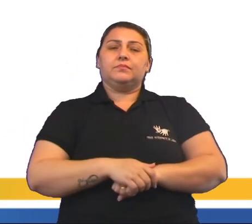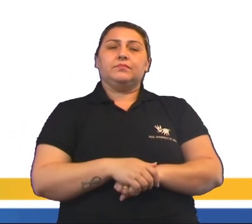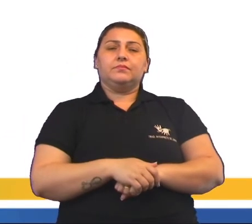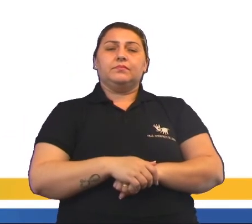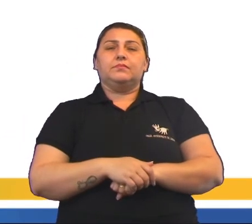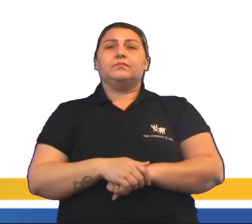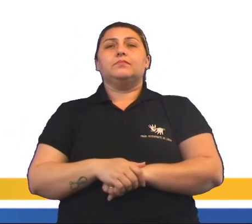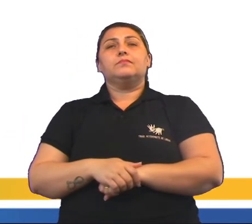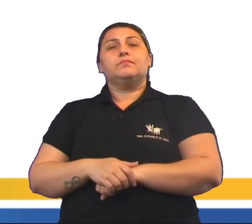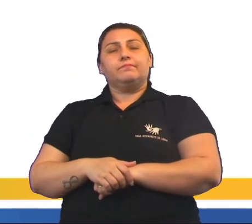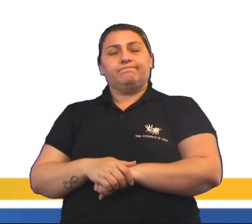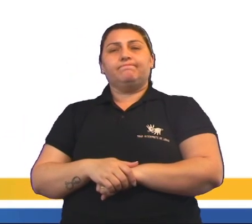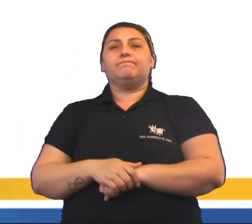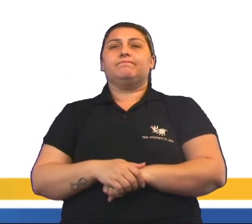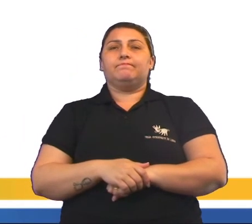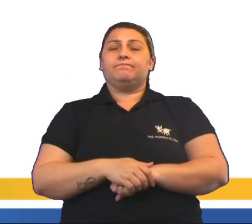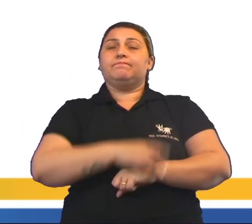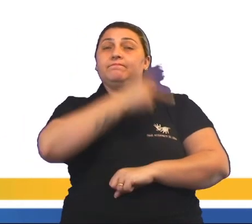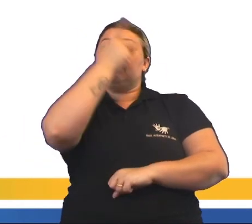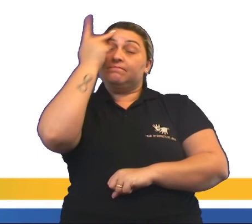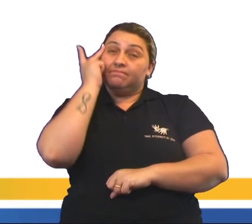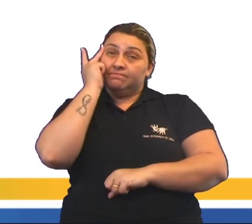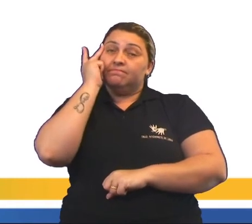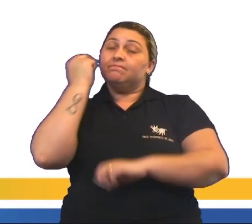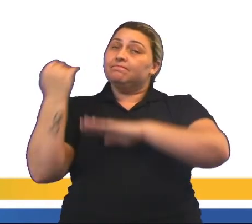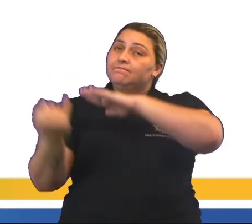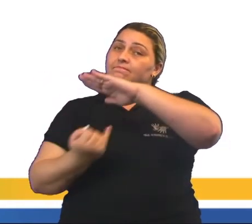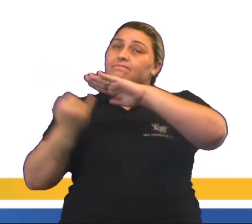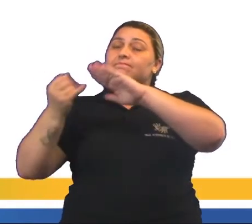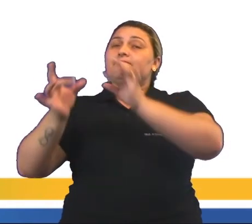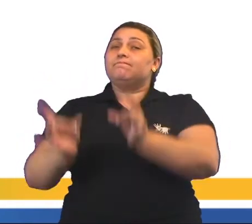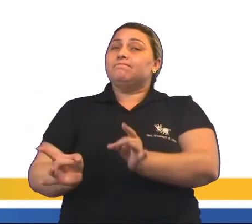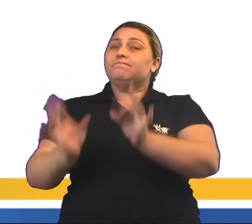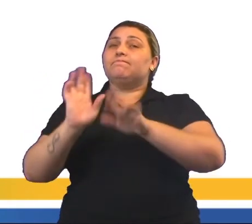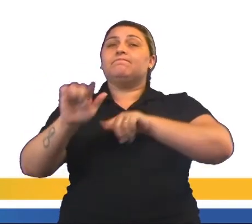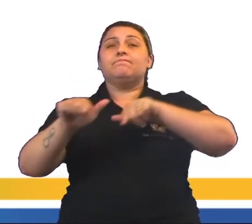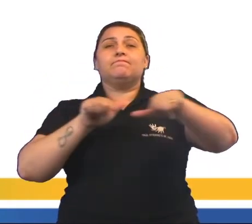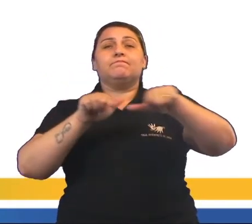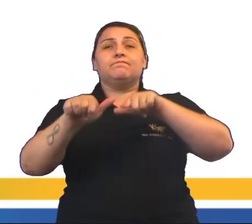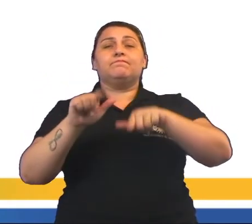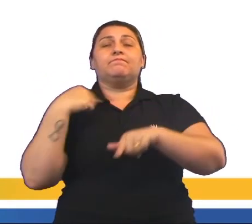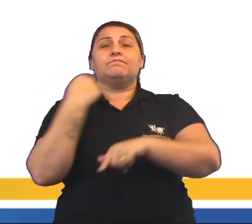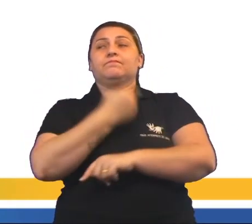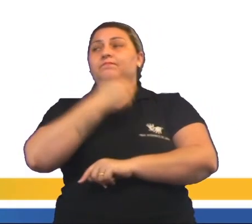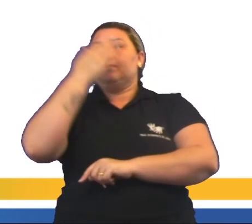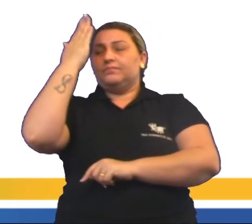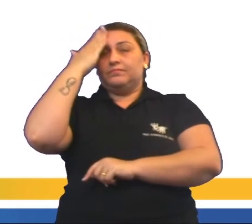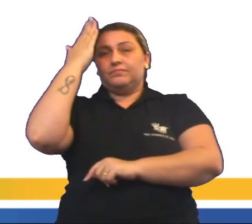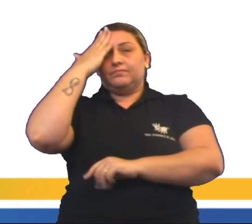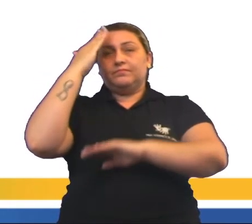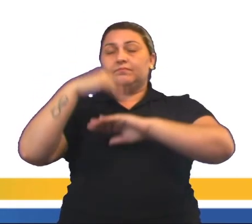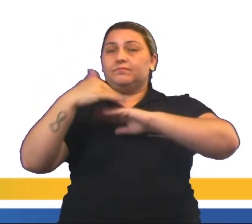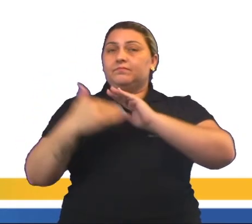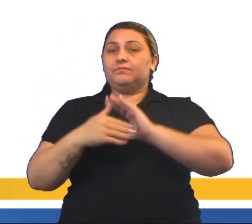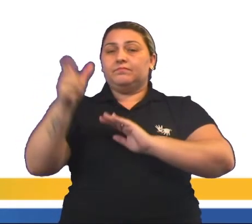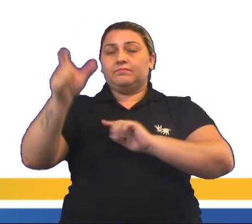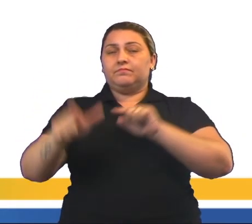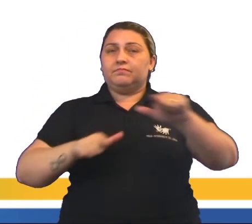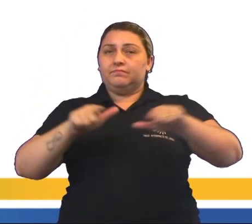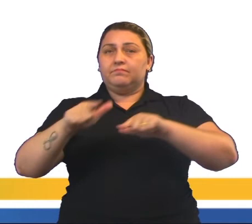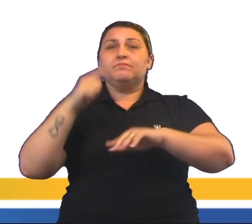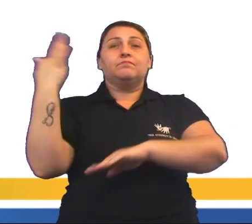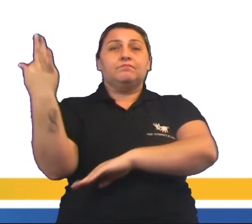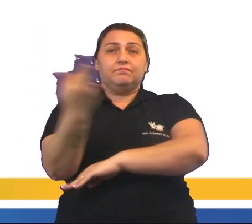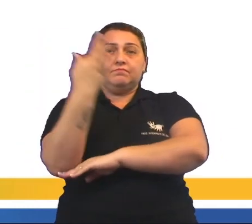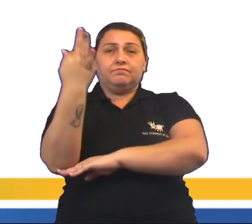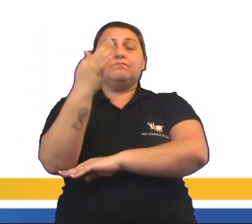D, a que trata justamente do setor informal do mercado de trabalho. Nós sabemos que todo trabalhador